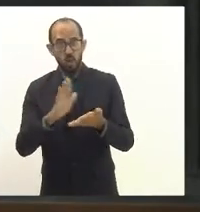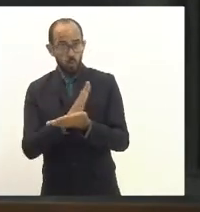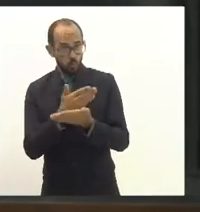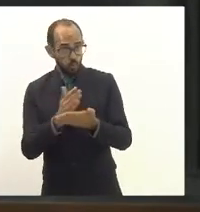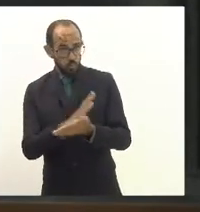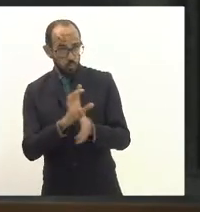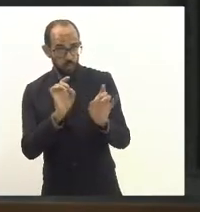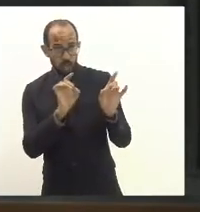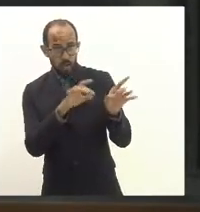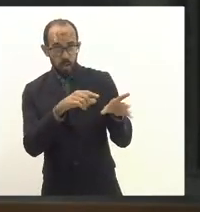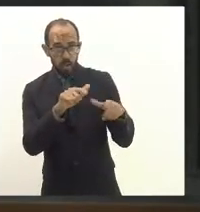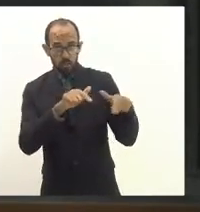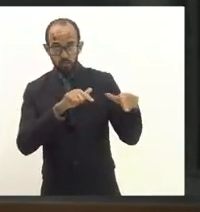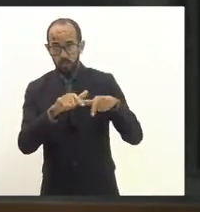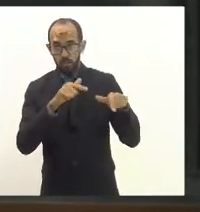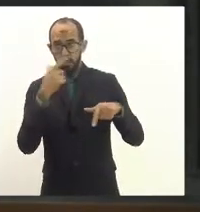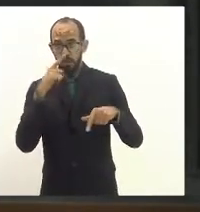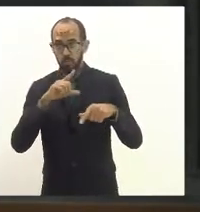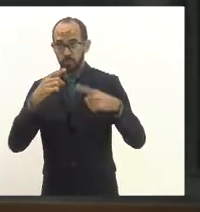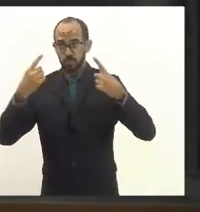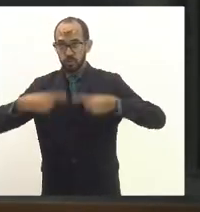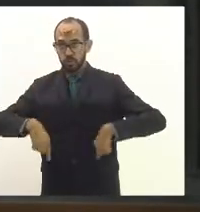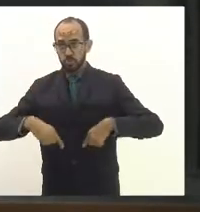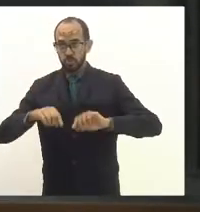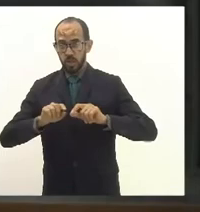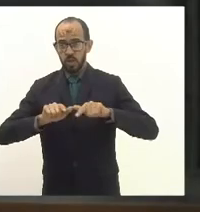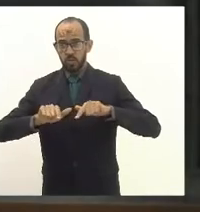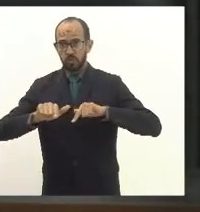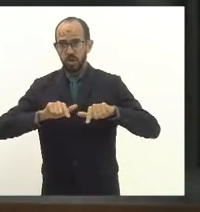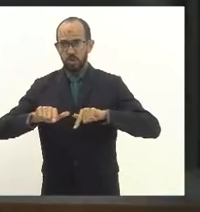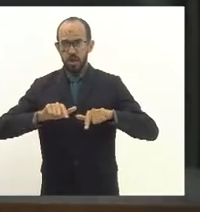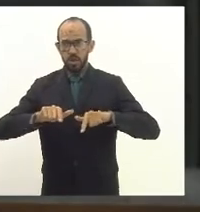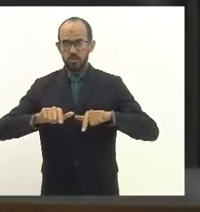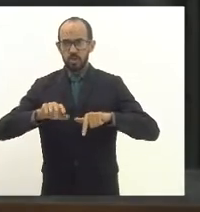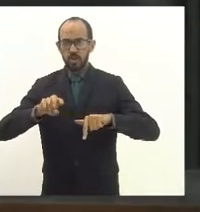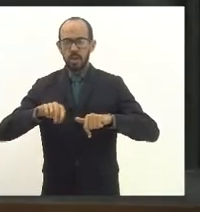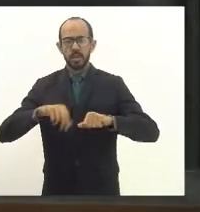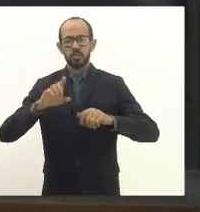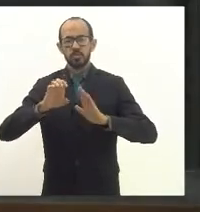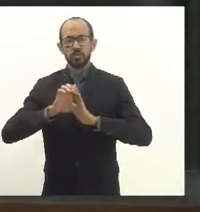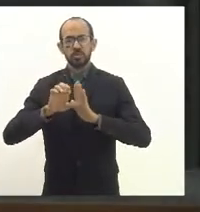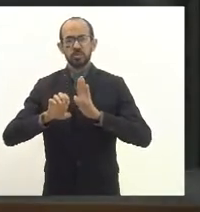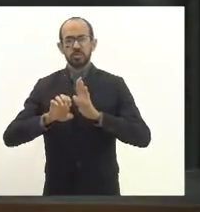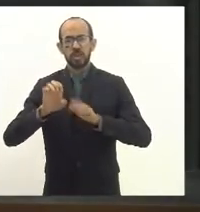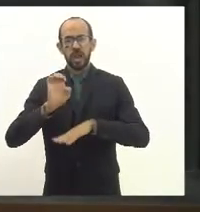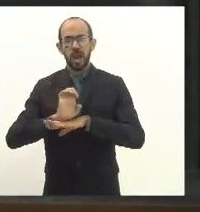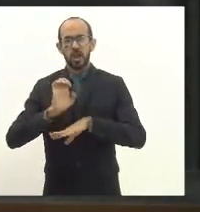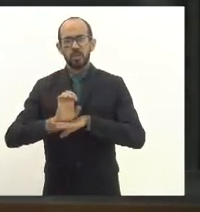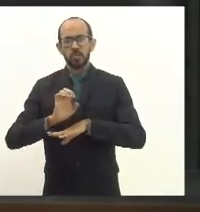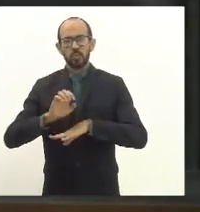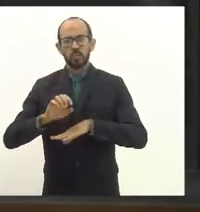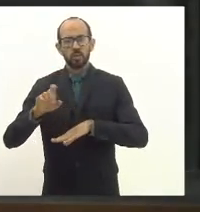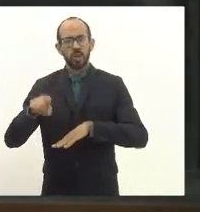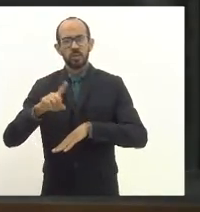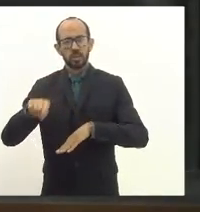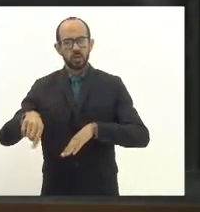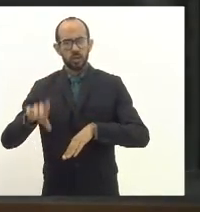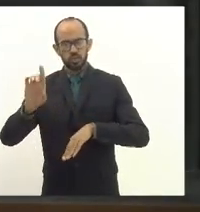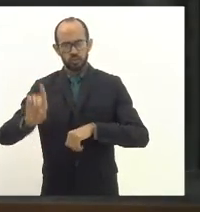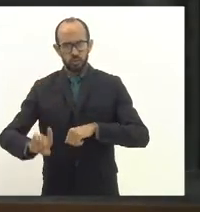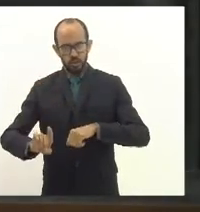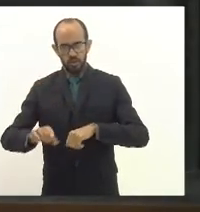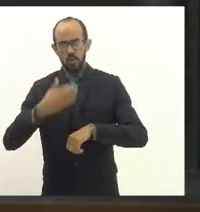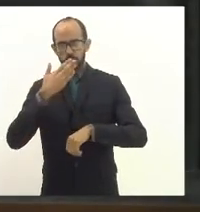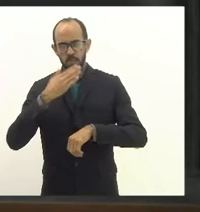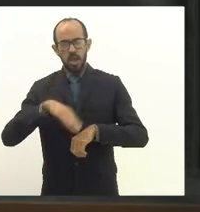estudar e disputar uma vaga. Conseguiram, o Estado veio do nada e cortou esse direito. Eu peço ao Estado, ao governador Cláudio